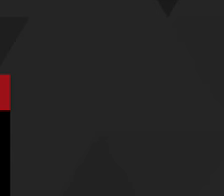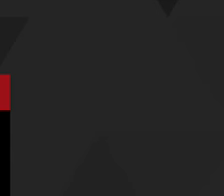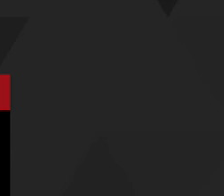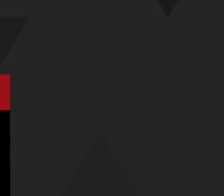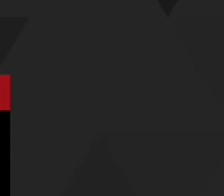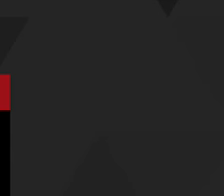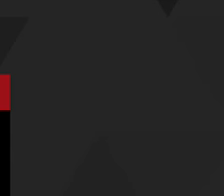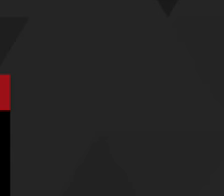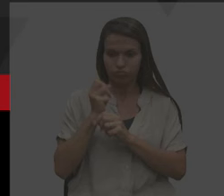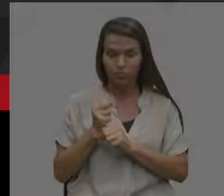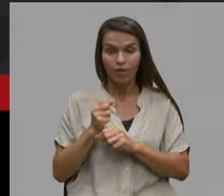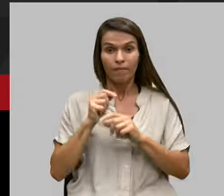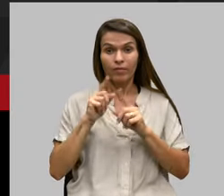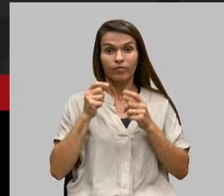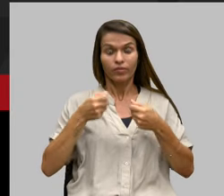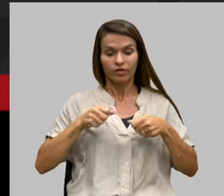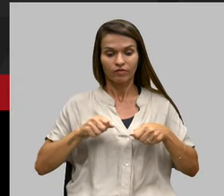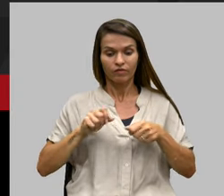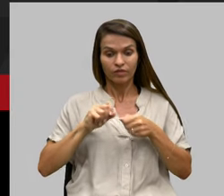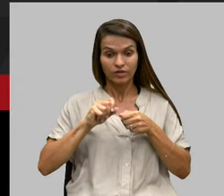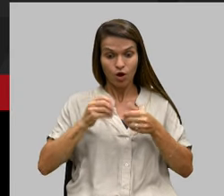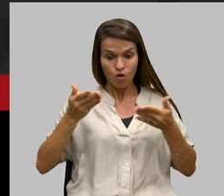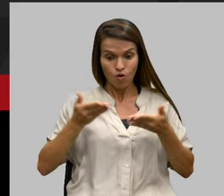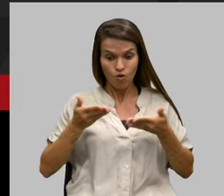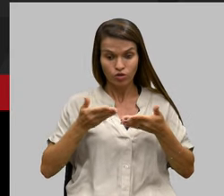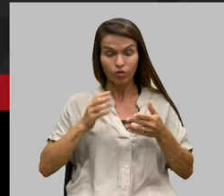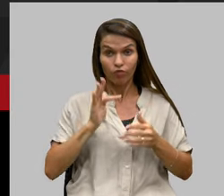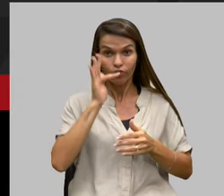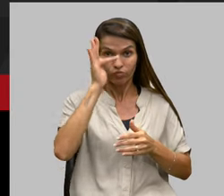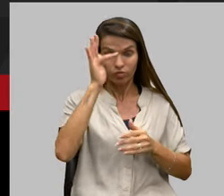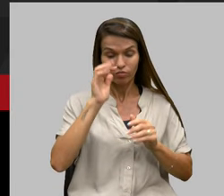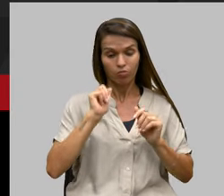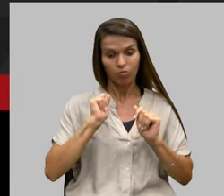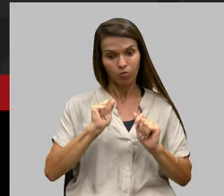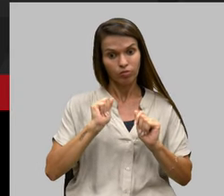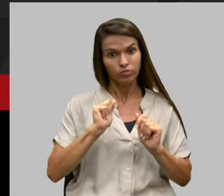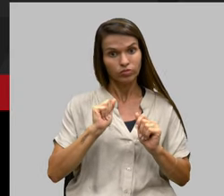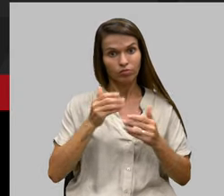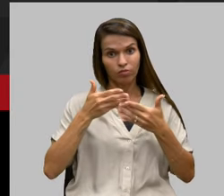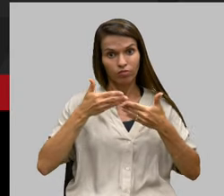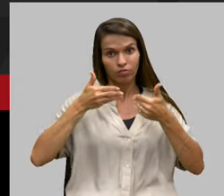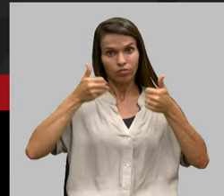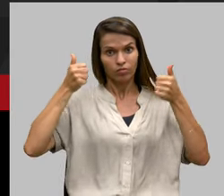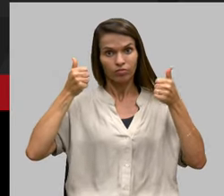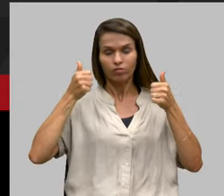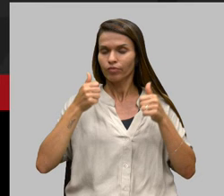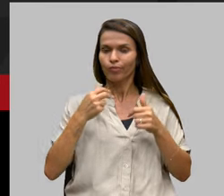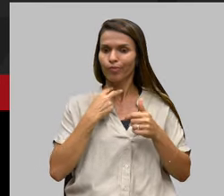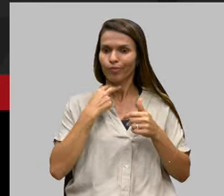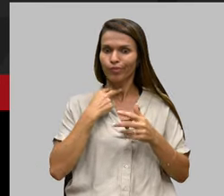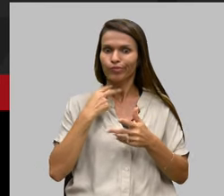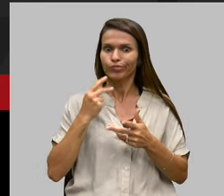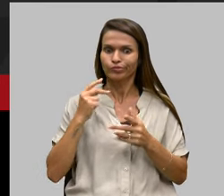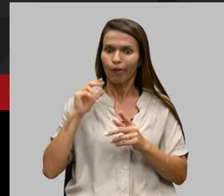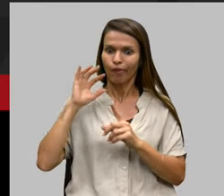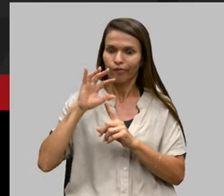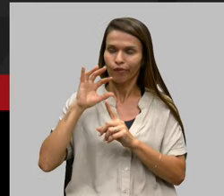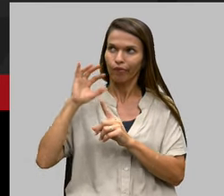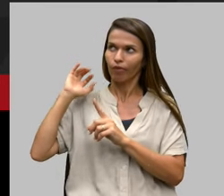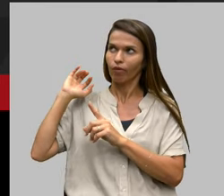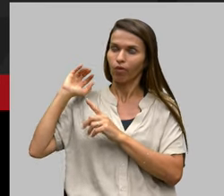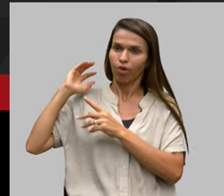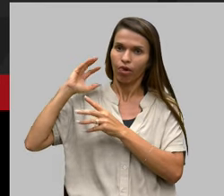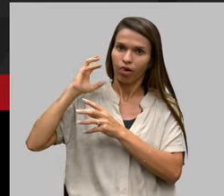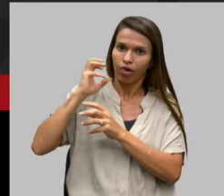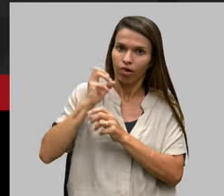fazer algo hoje para que o futuro seja ável a gente não pode deixar essa herança passar de geração em geração e a ideia da ciência atorial é exatamente